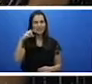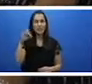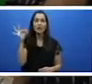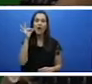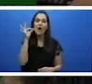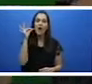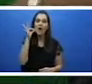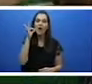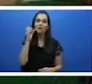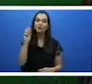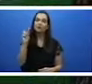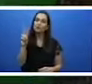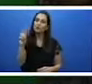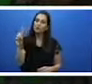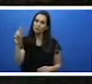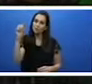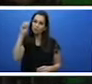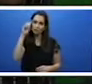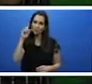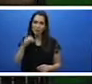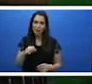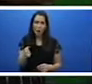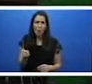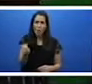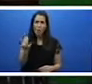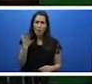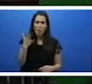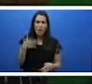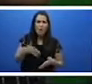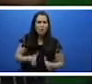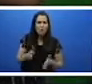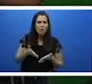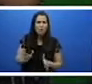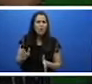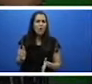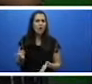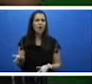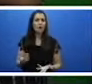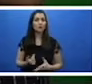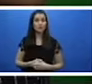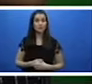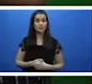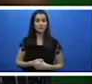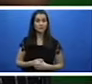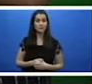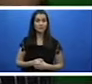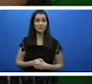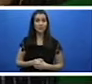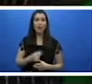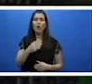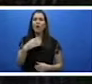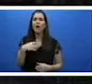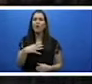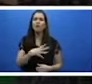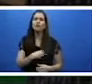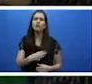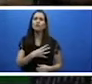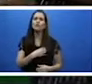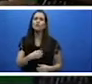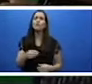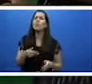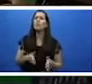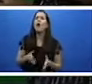21 dias. E quantos filhotes, em média, nascem, professora? Olha lá, a baleia é um